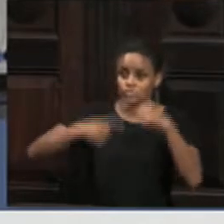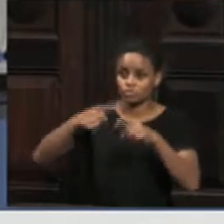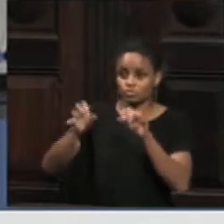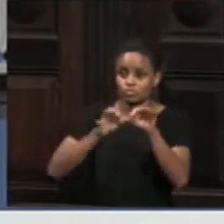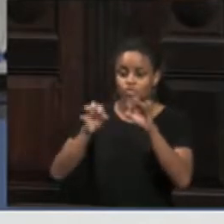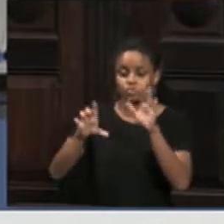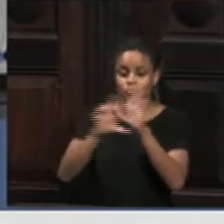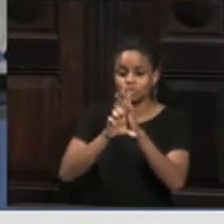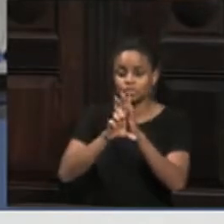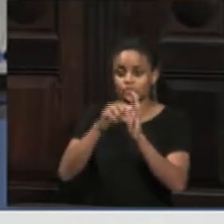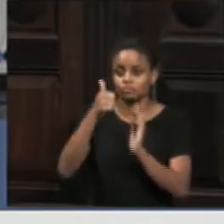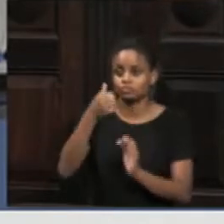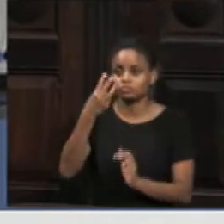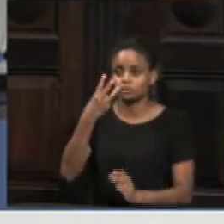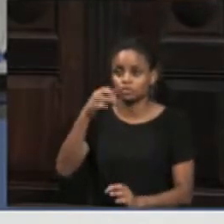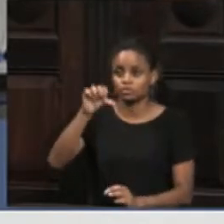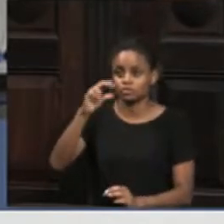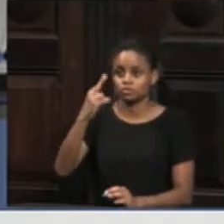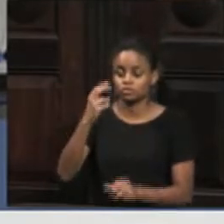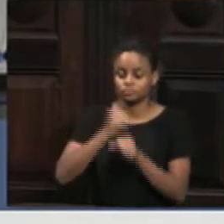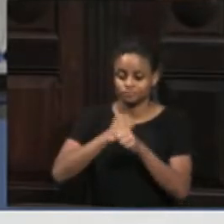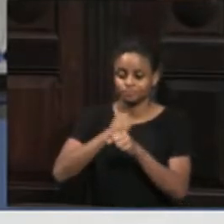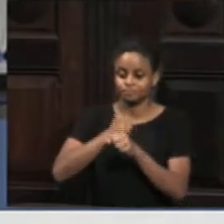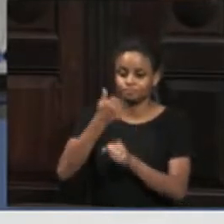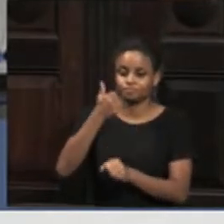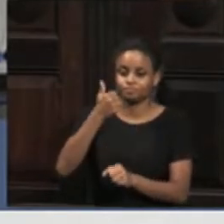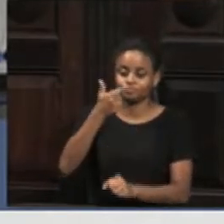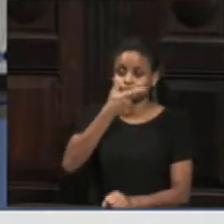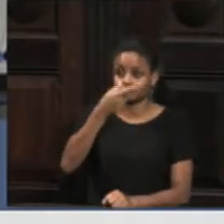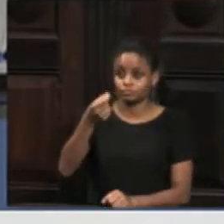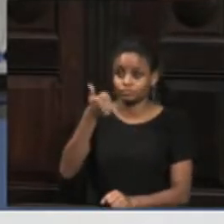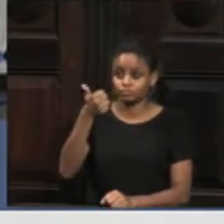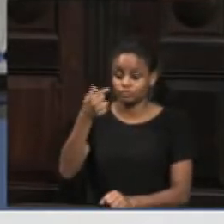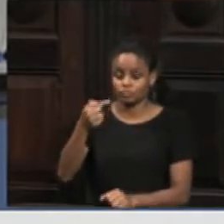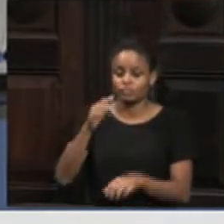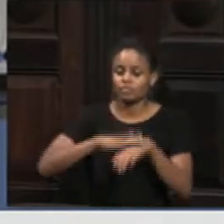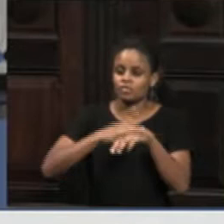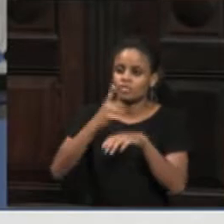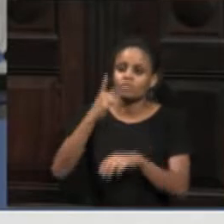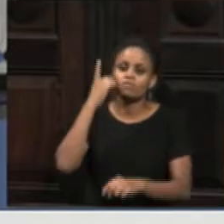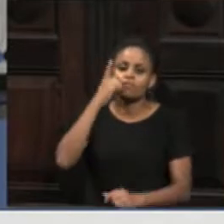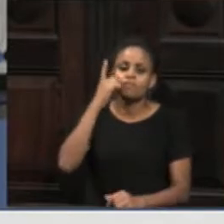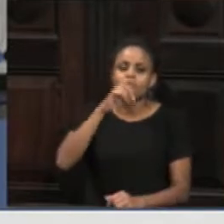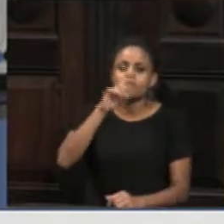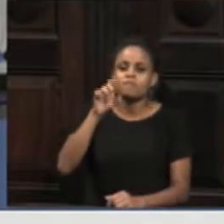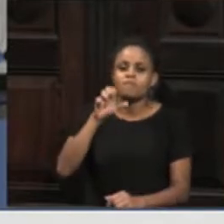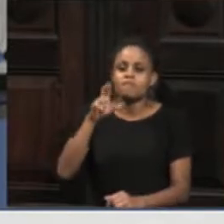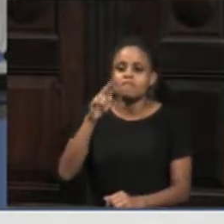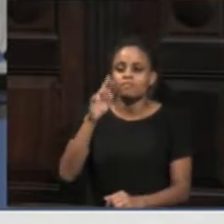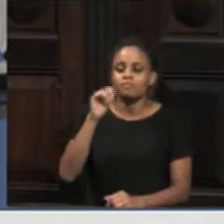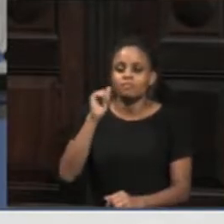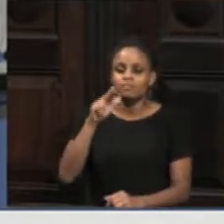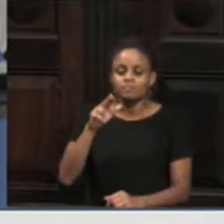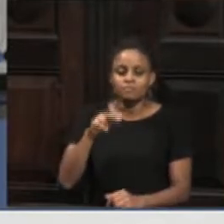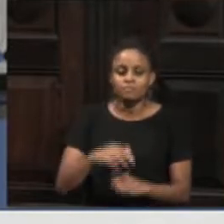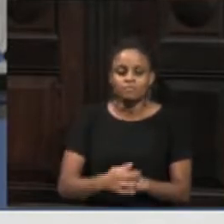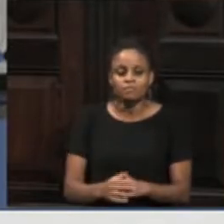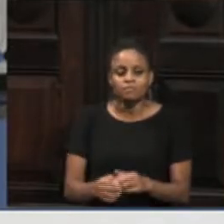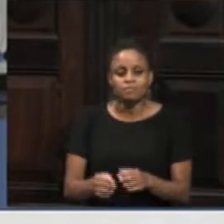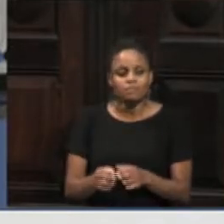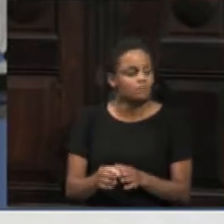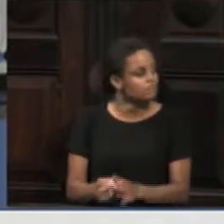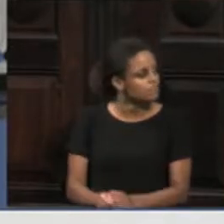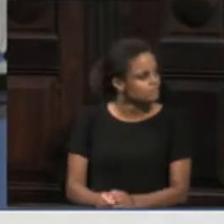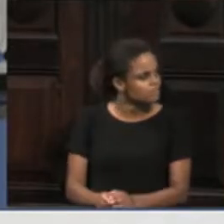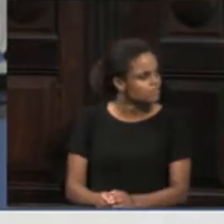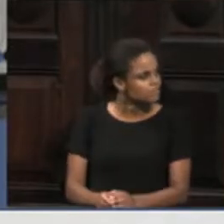número 3242/2017, de autoria da deputada Zeidan, que dispõe sobre o tombamento por interesse histórico-cultural